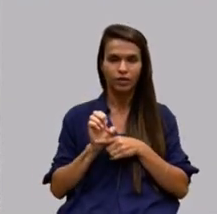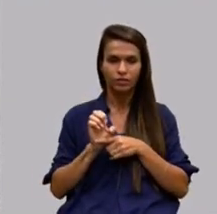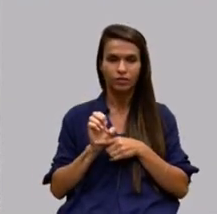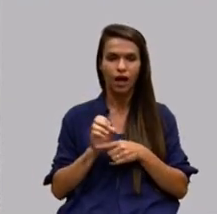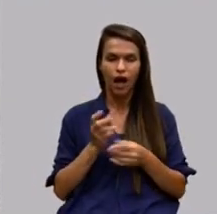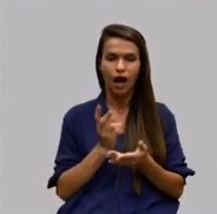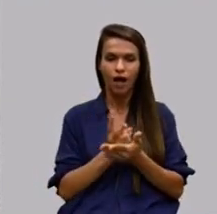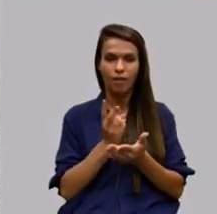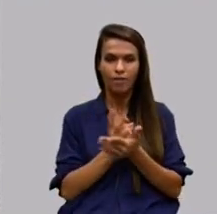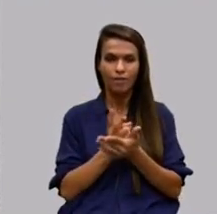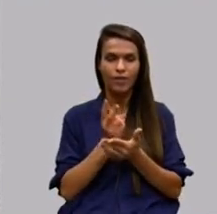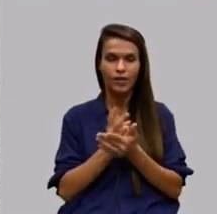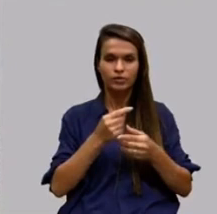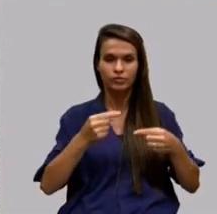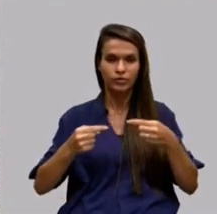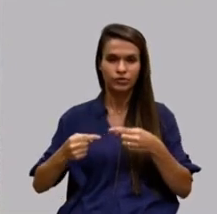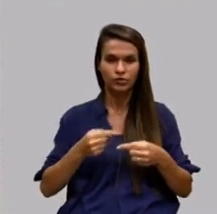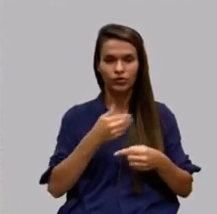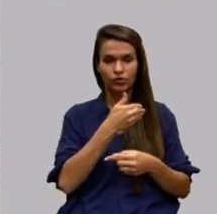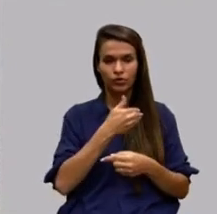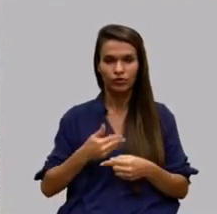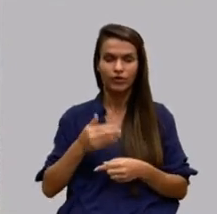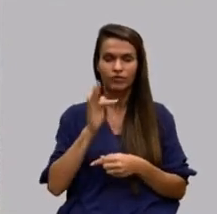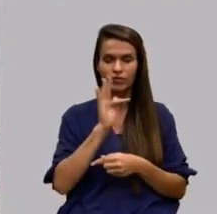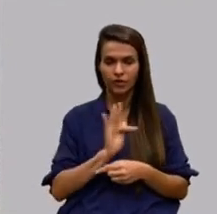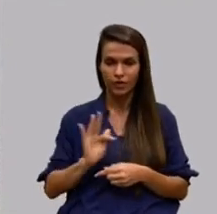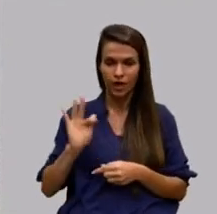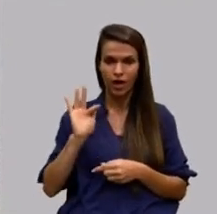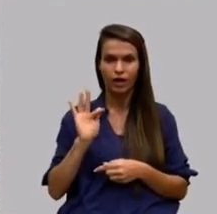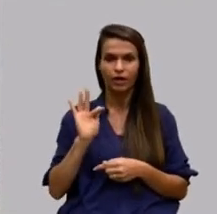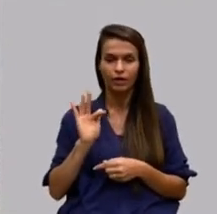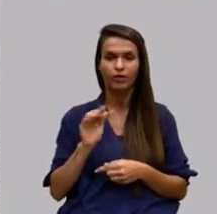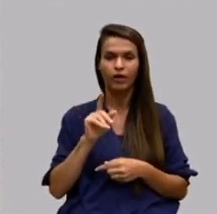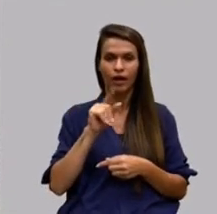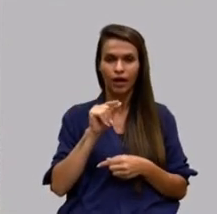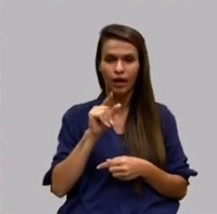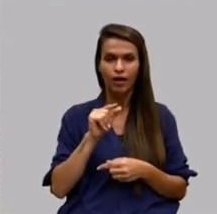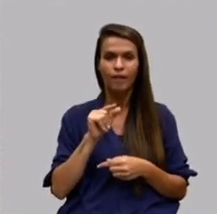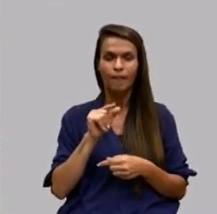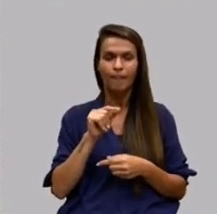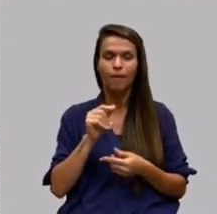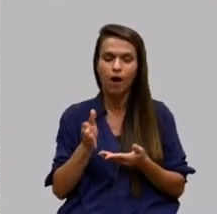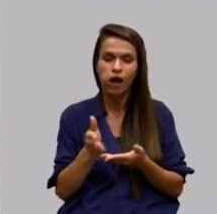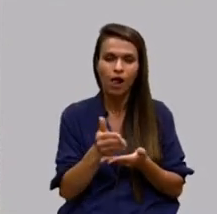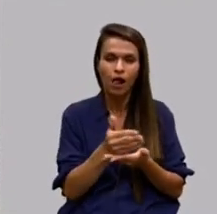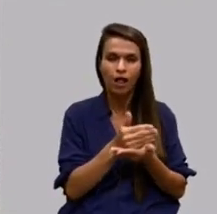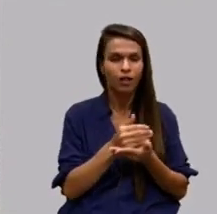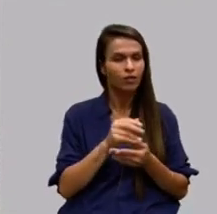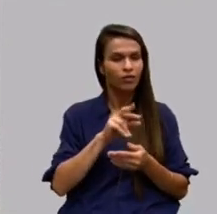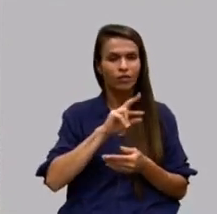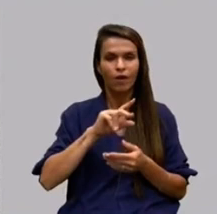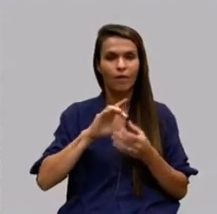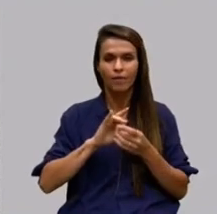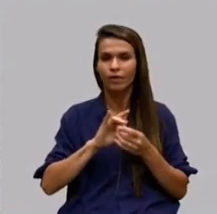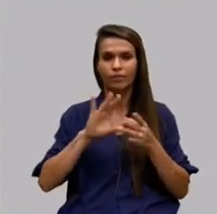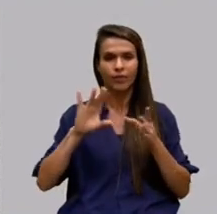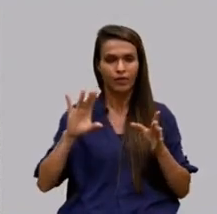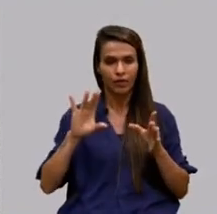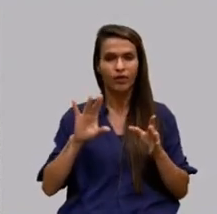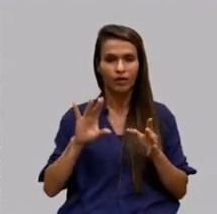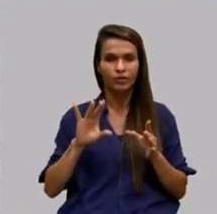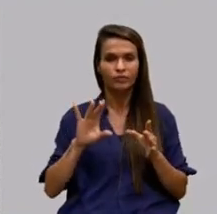política fiscal do governo federal. Logo, é para subordinar, não é para libertar e não é para permitir que os